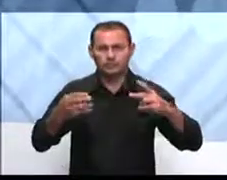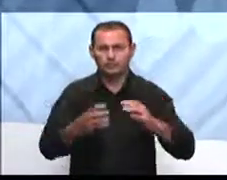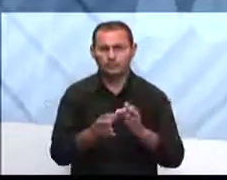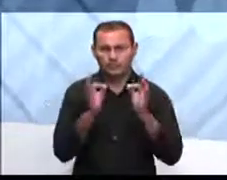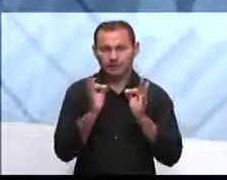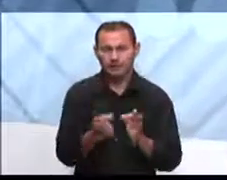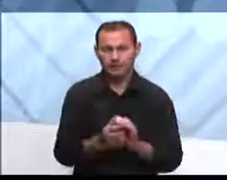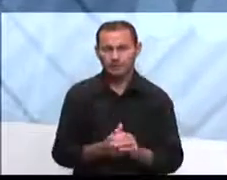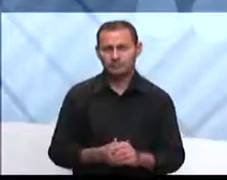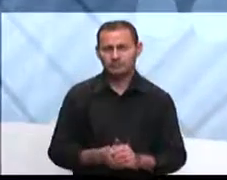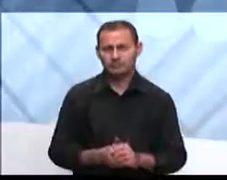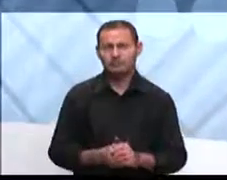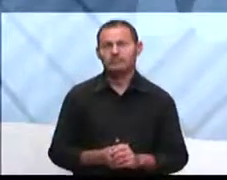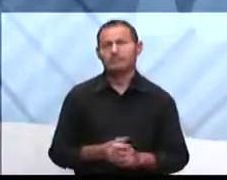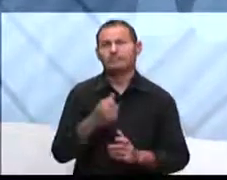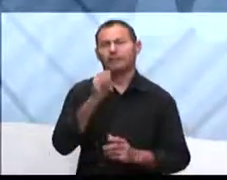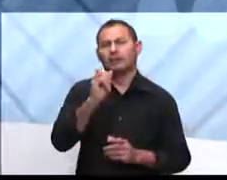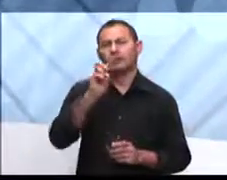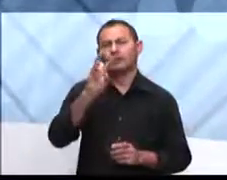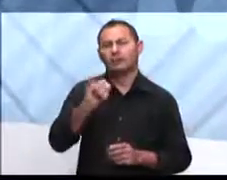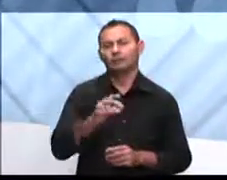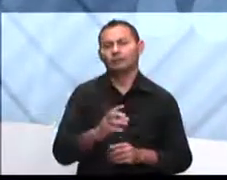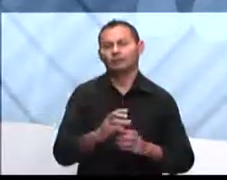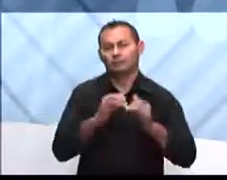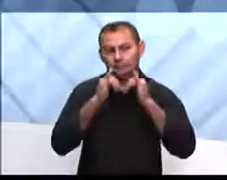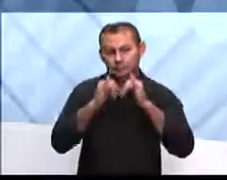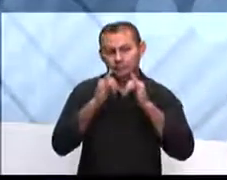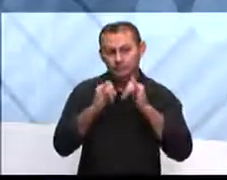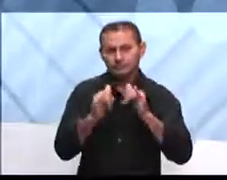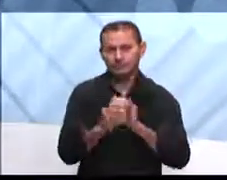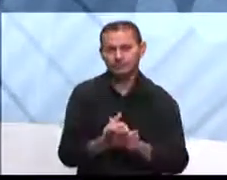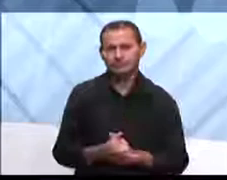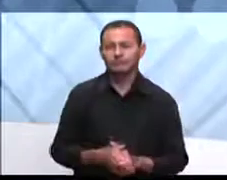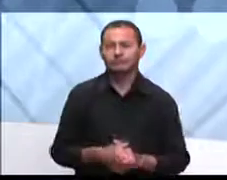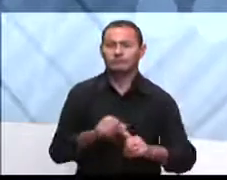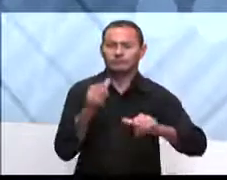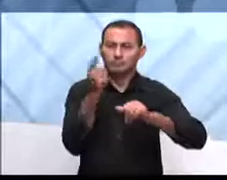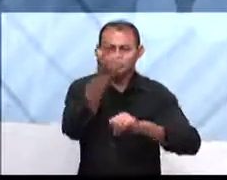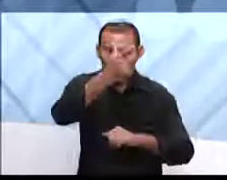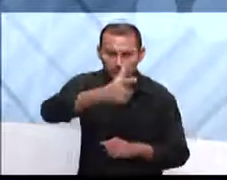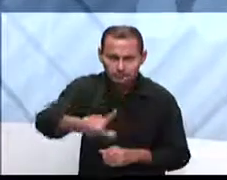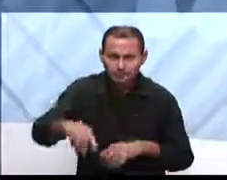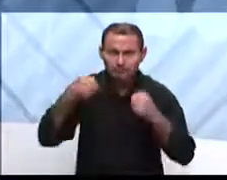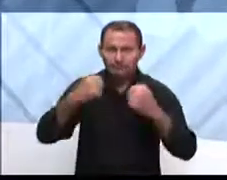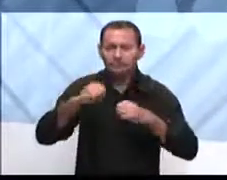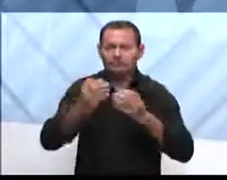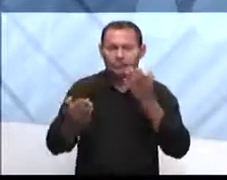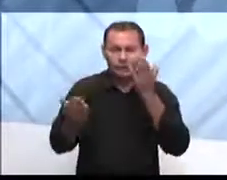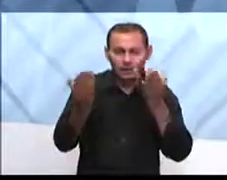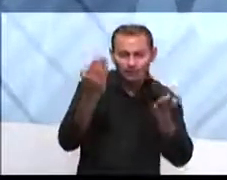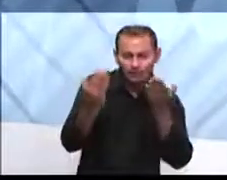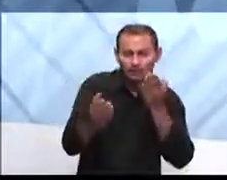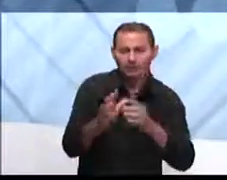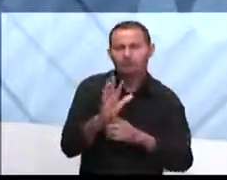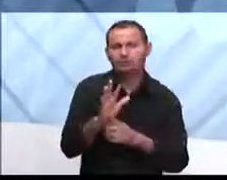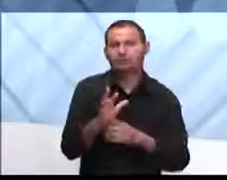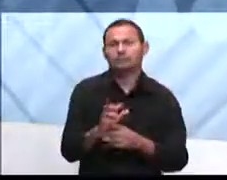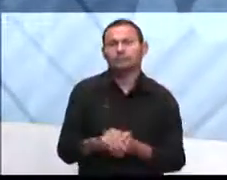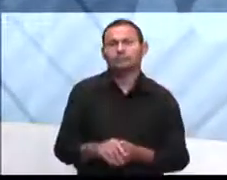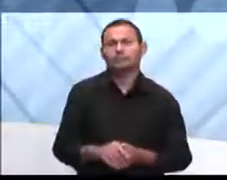tá? E aí vem a coleta de informações e, novamente, eu preciso avaliar o